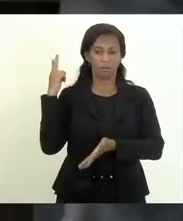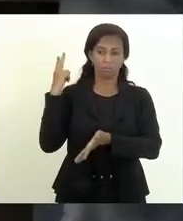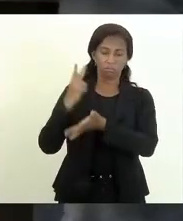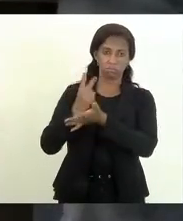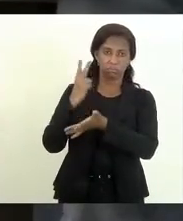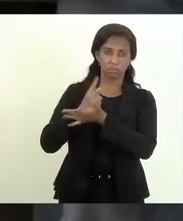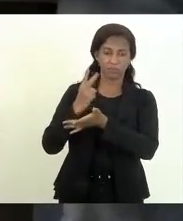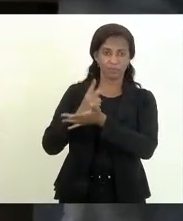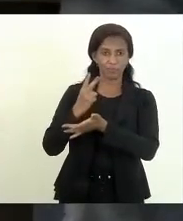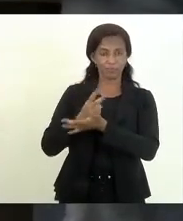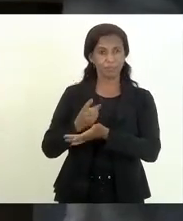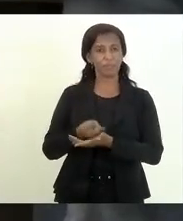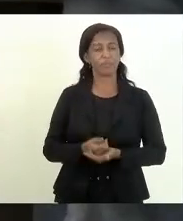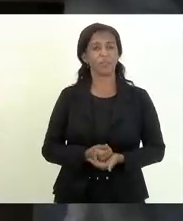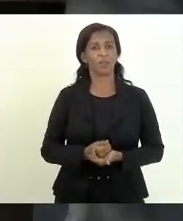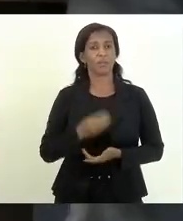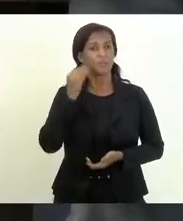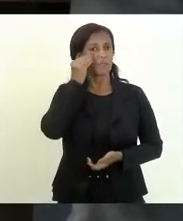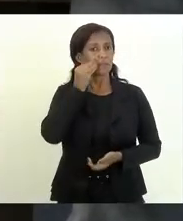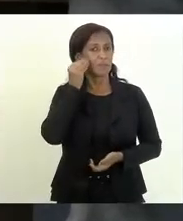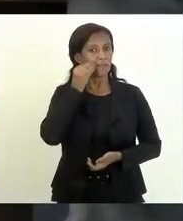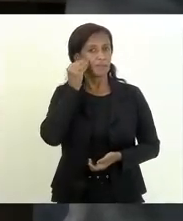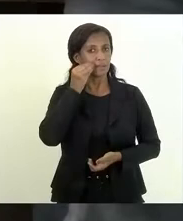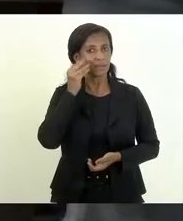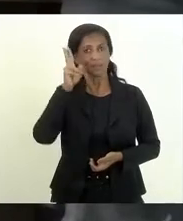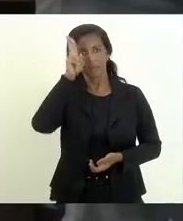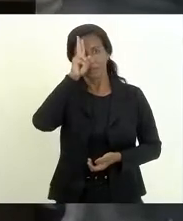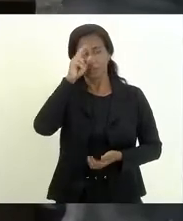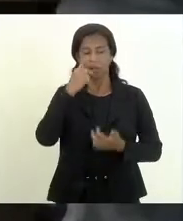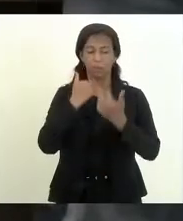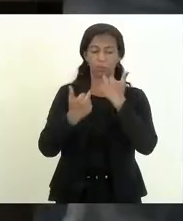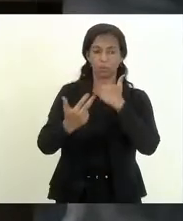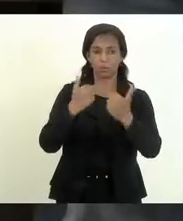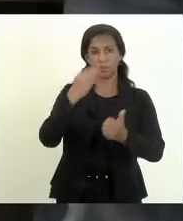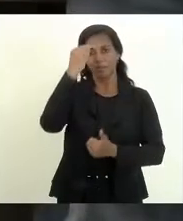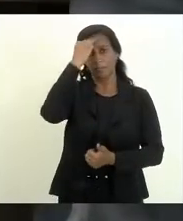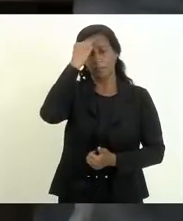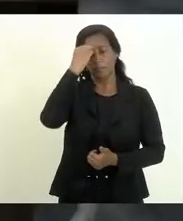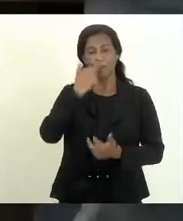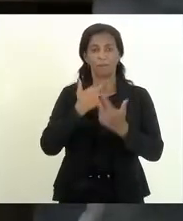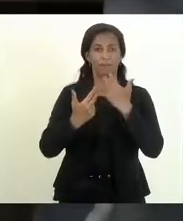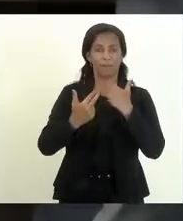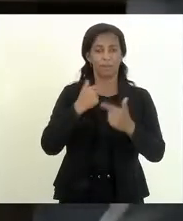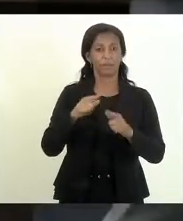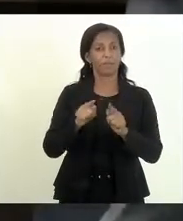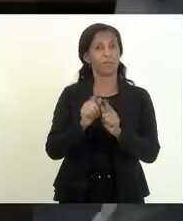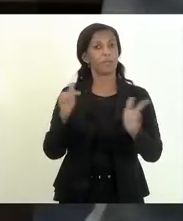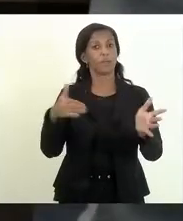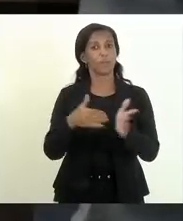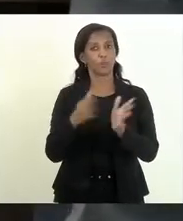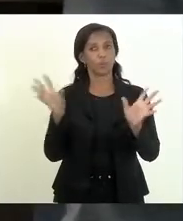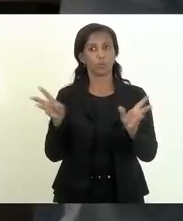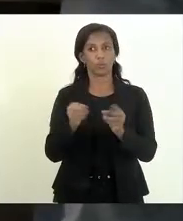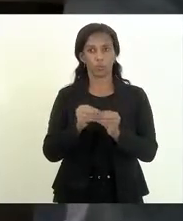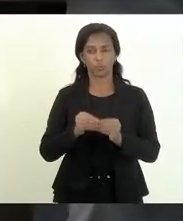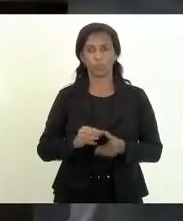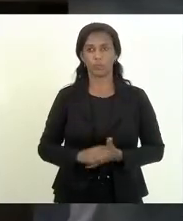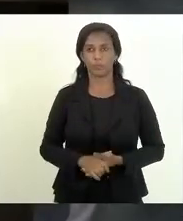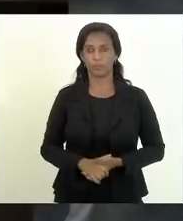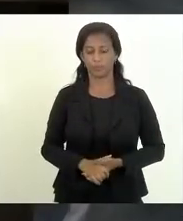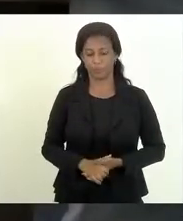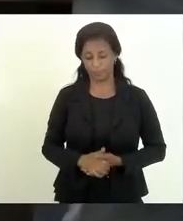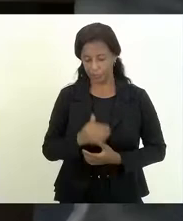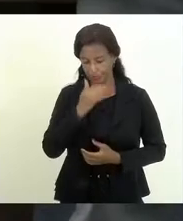que permanece por essa experiência da história oral e da memória oral. E por último, André, e concluo de maneira